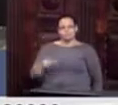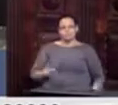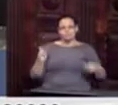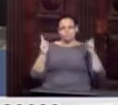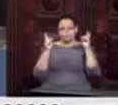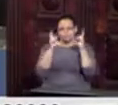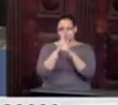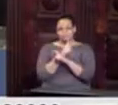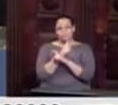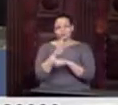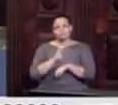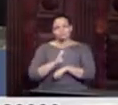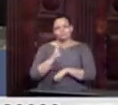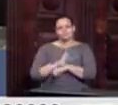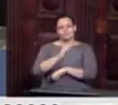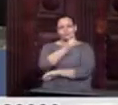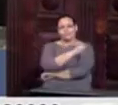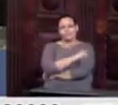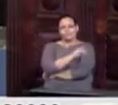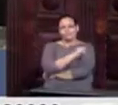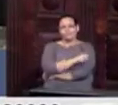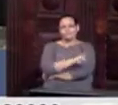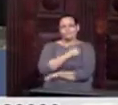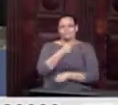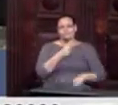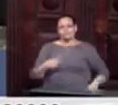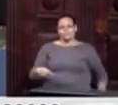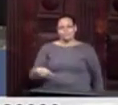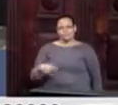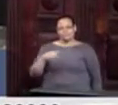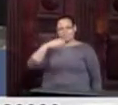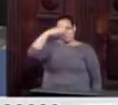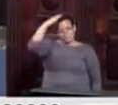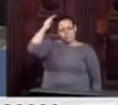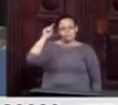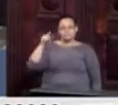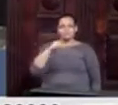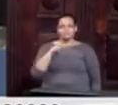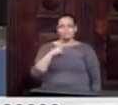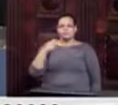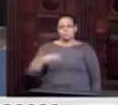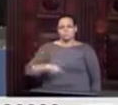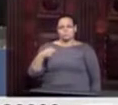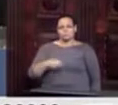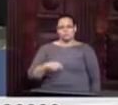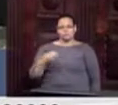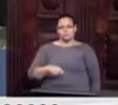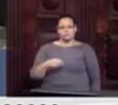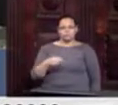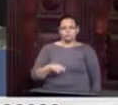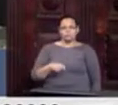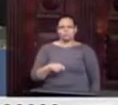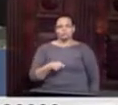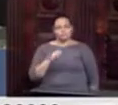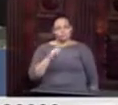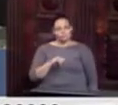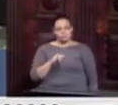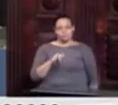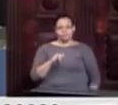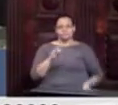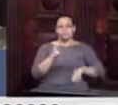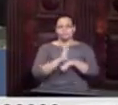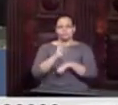dificuldade que vive hoje o Estado do Rio de Janeiro. E o presidente da República tem a obrigação de acionar esse mecanismo caso